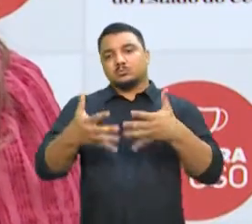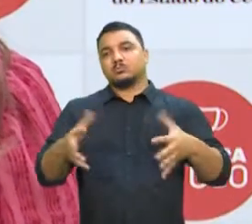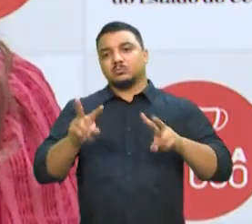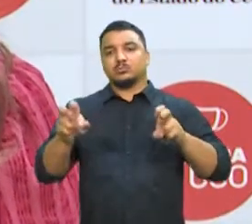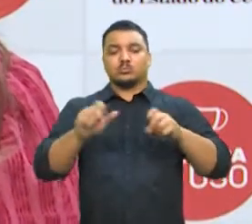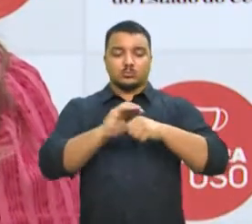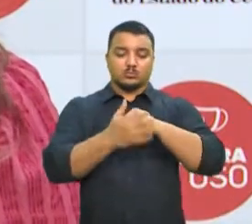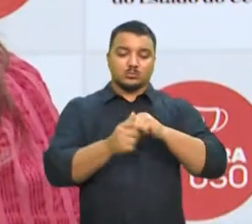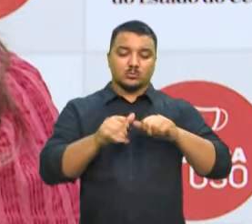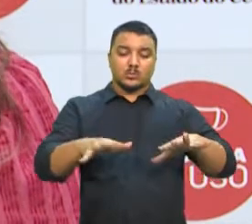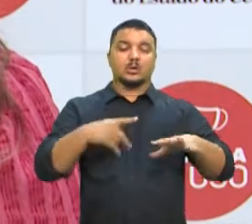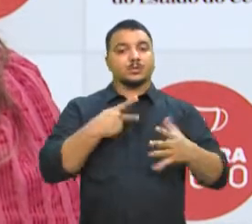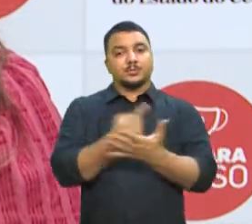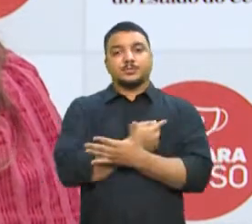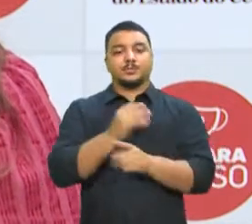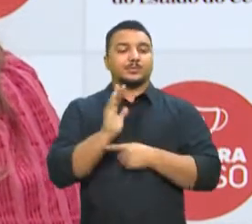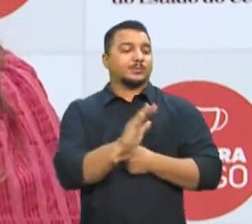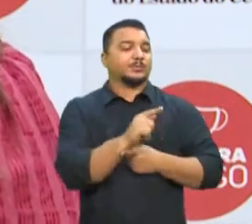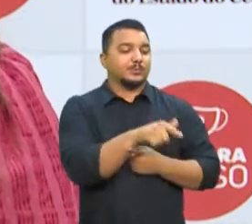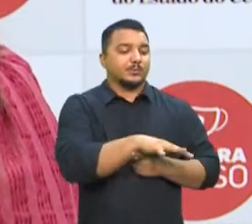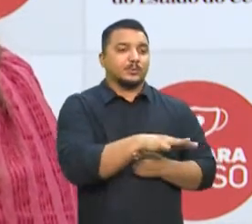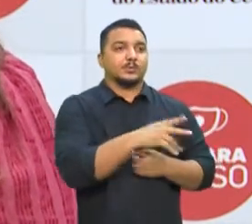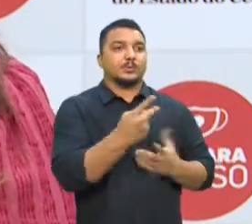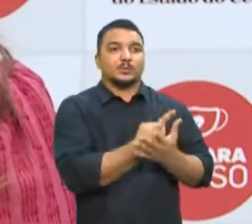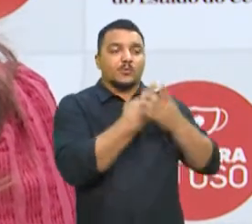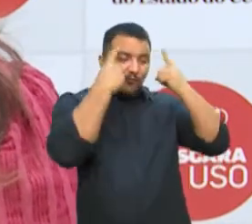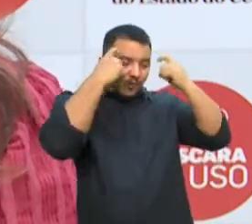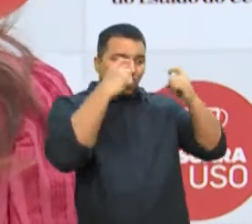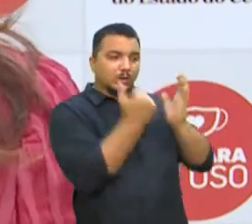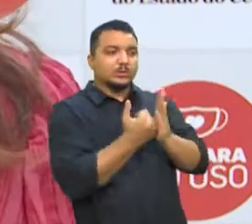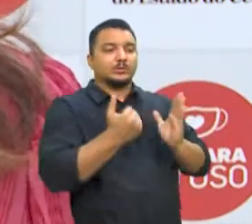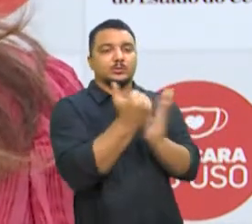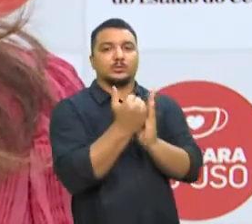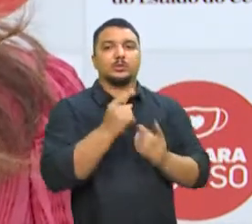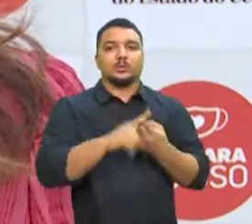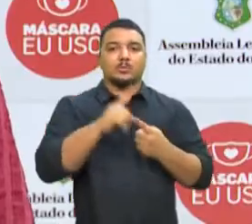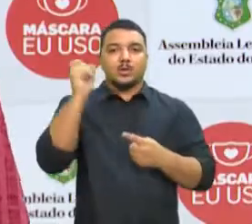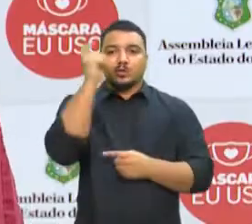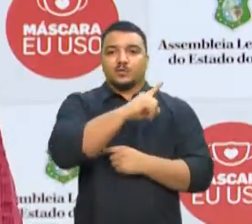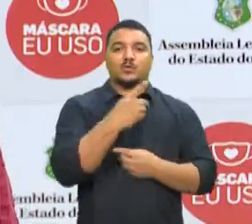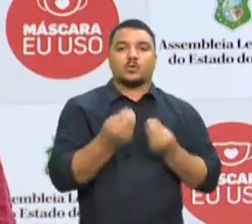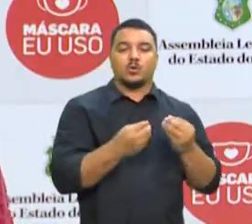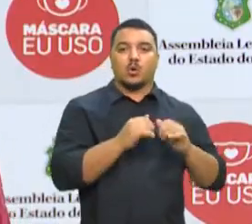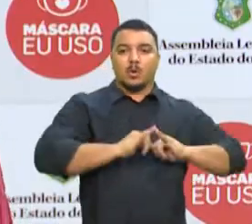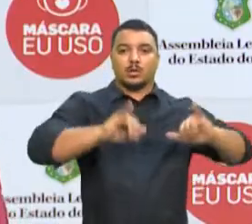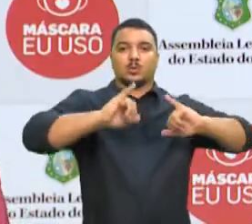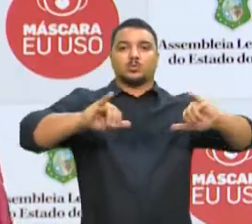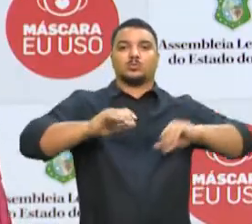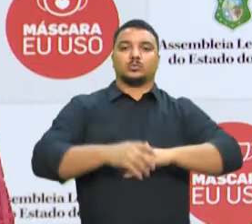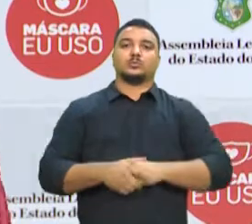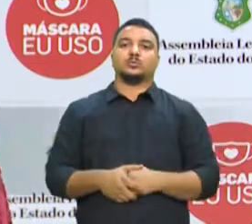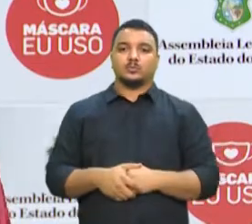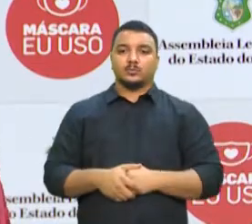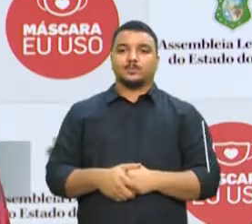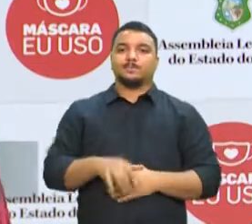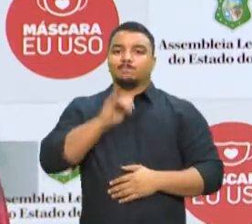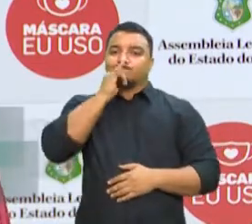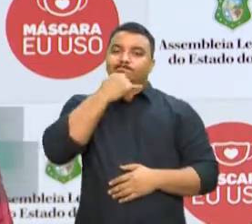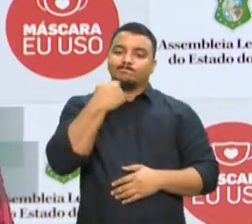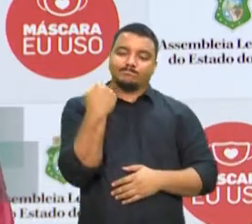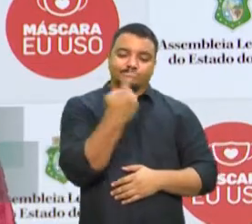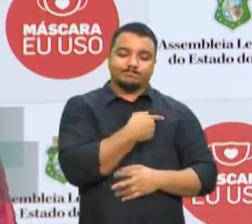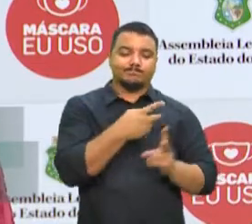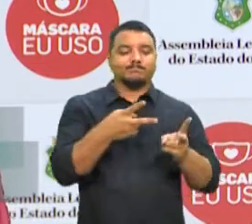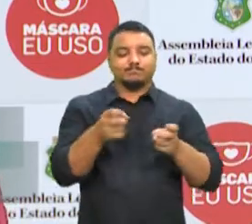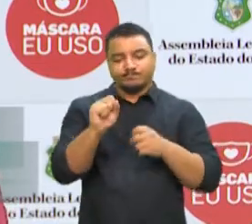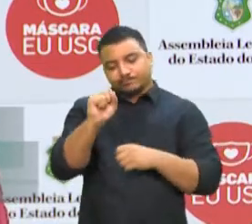tem contribuído para o aumento no número de casos e dificulta as denúncias. Infelizmente, a gente percebe aumento,